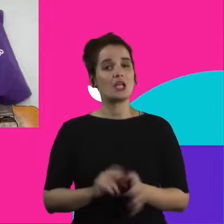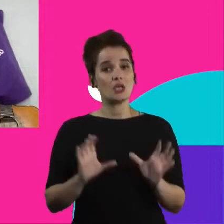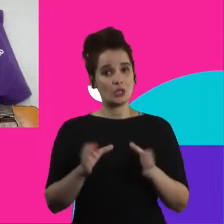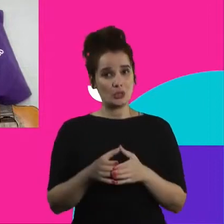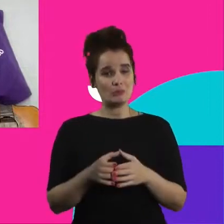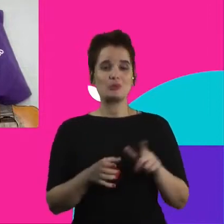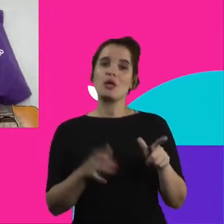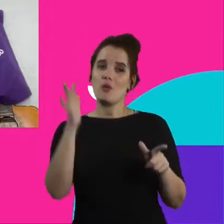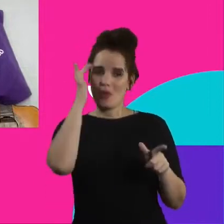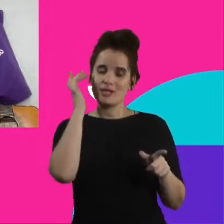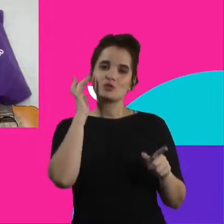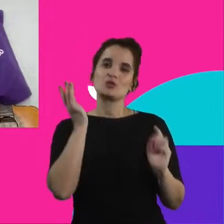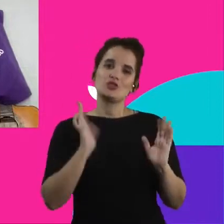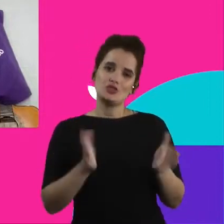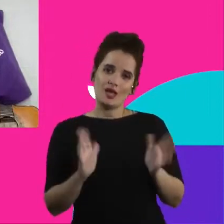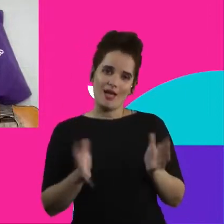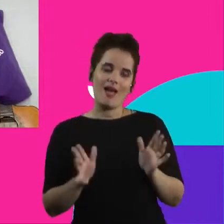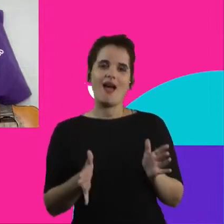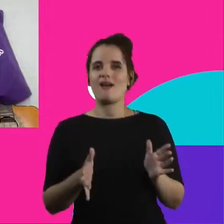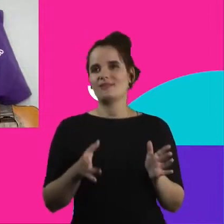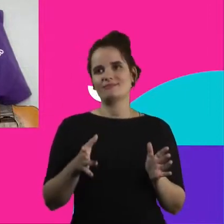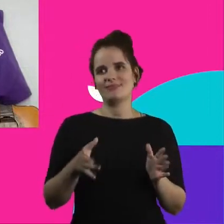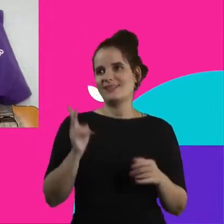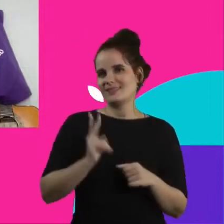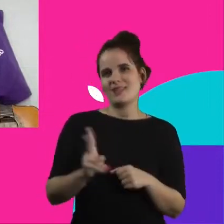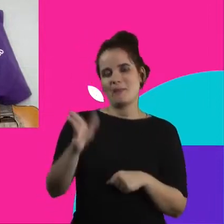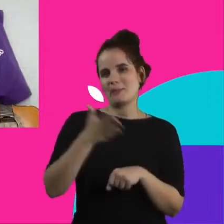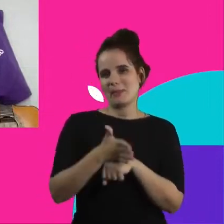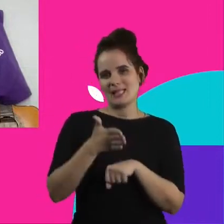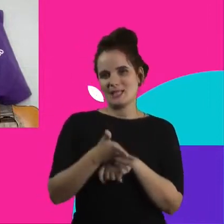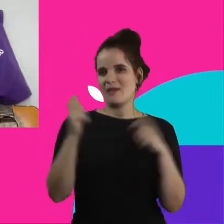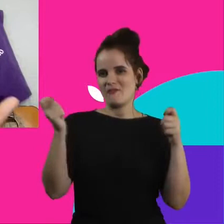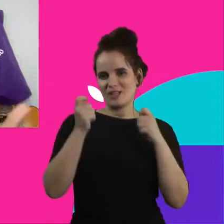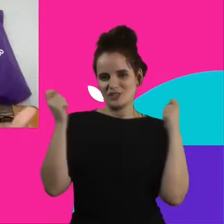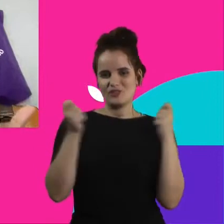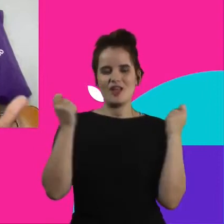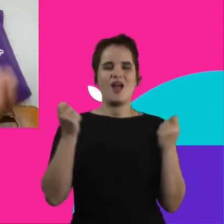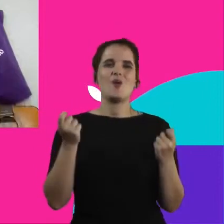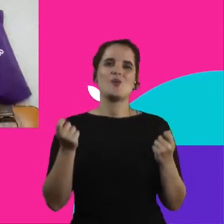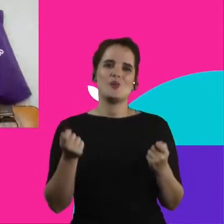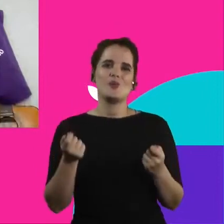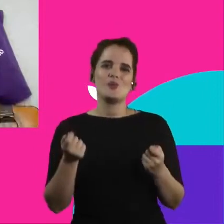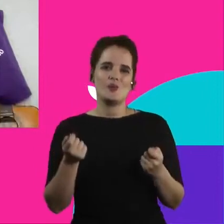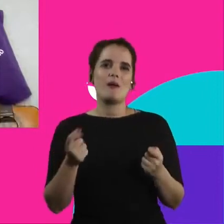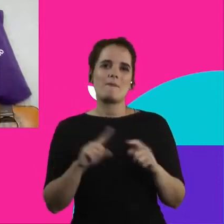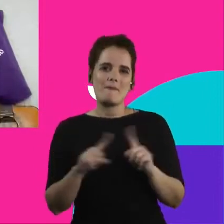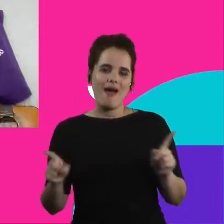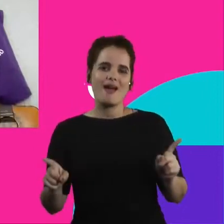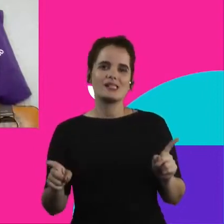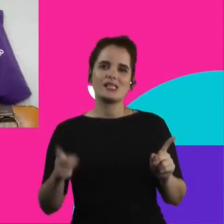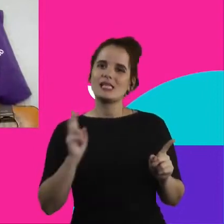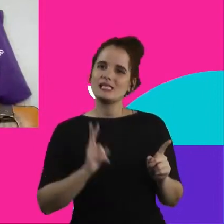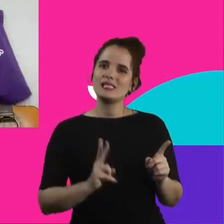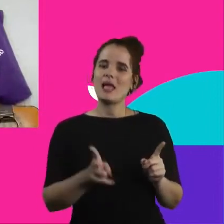já fez essa gentileza em todas as suas participações aqui no festival, mas é impossível recebermos, né, você aqui sem